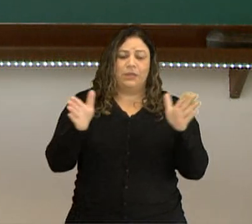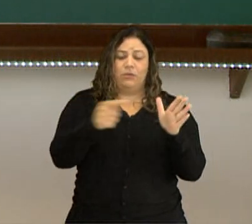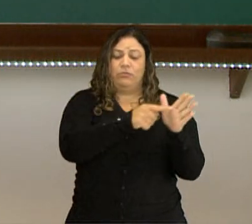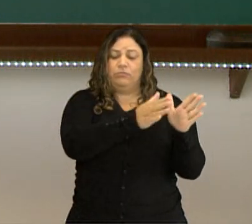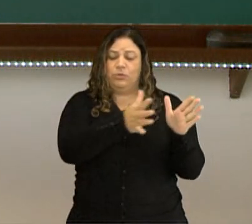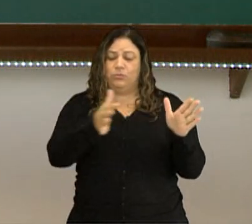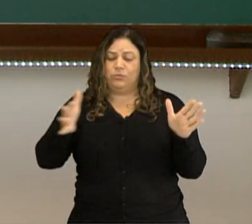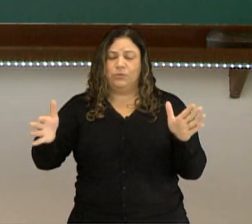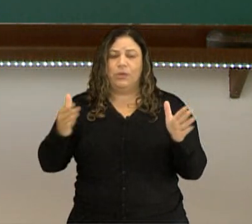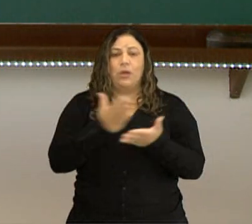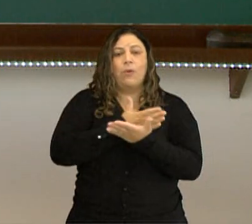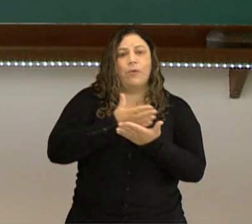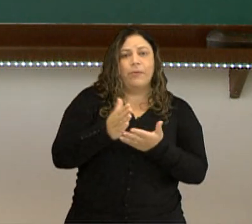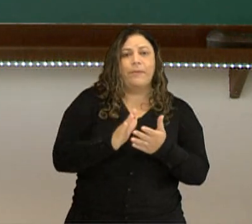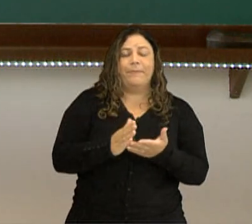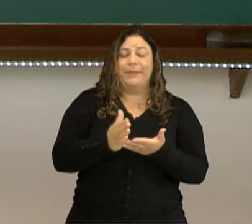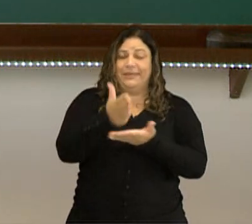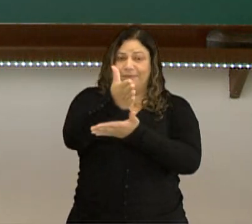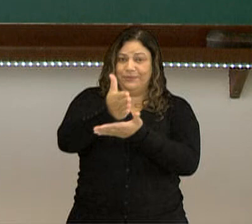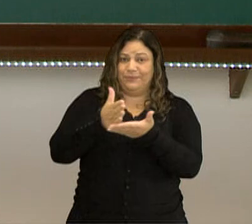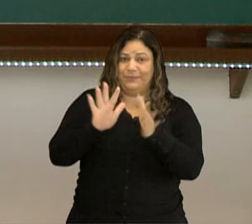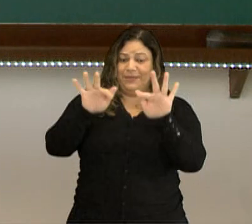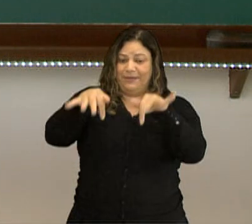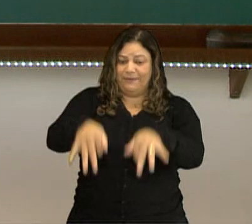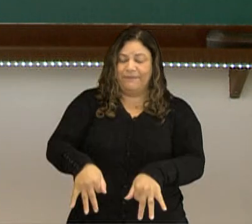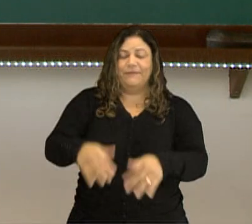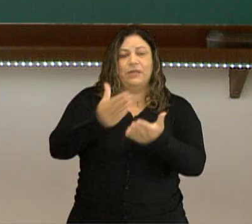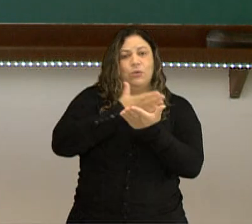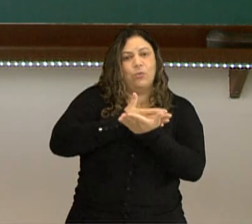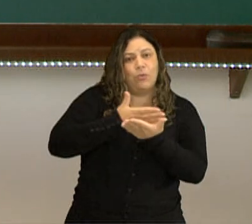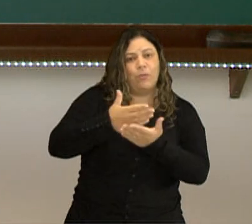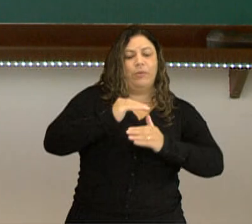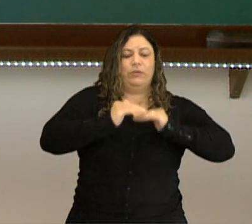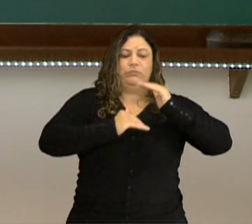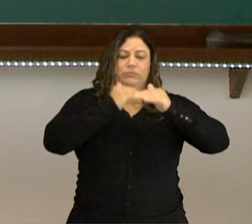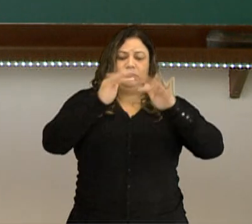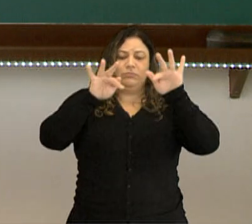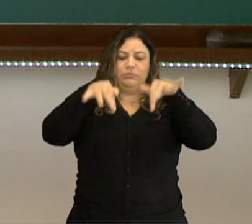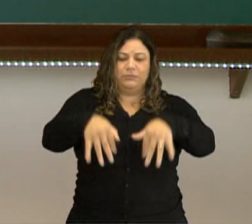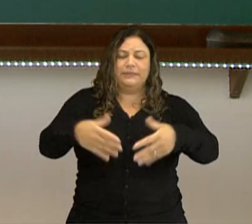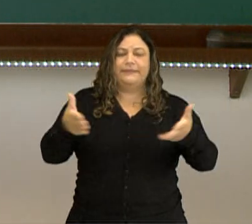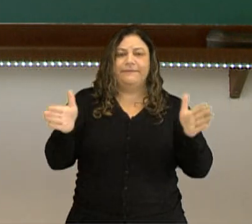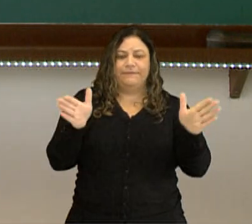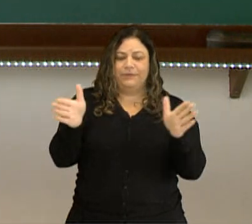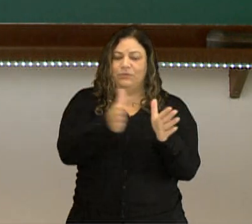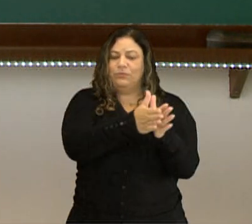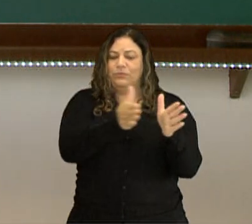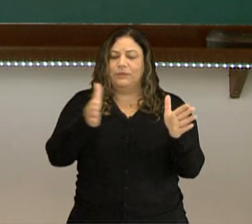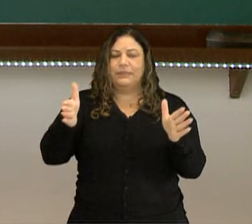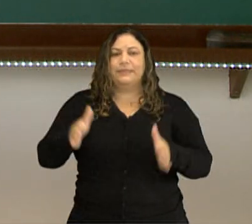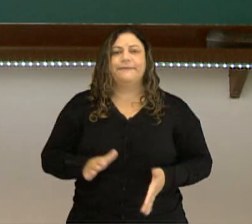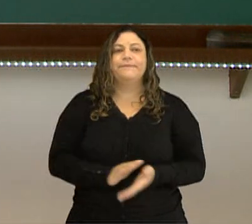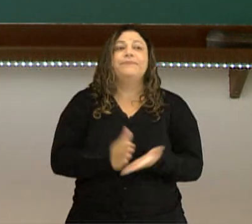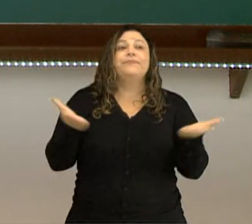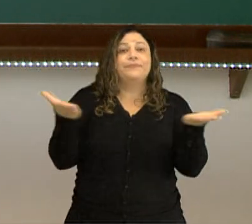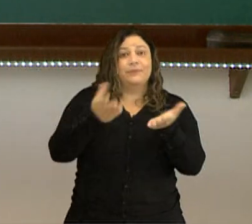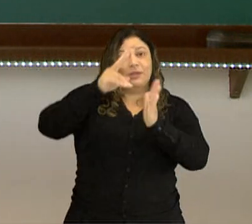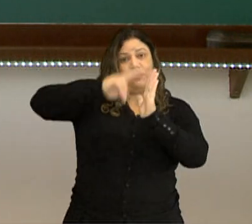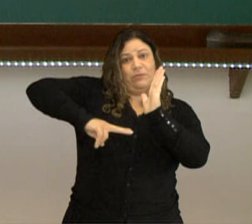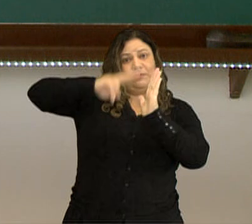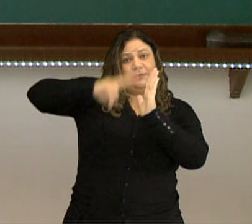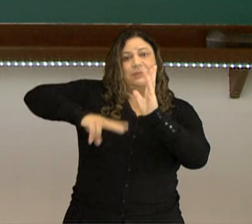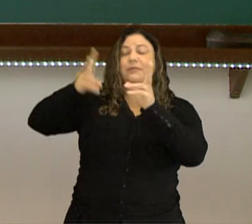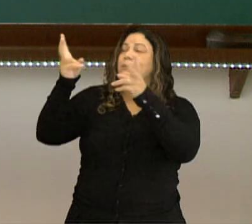conto, o começo, o meio e o fim da história, ok? Então agora vamos à leitura do